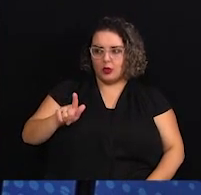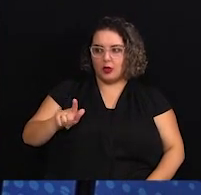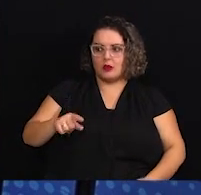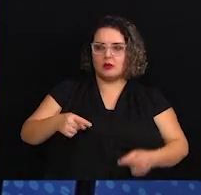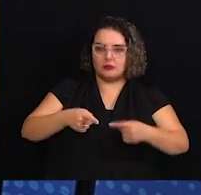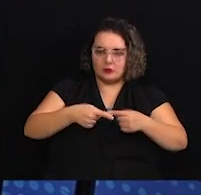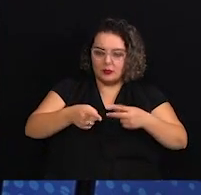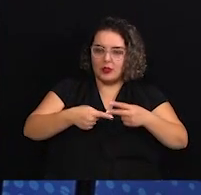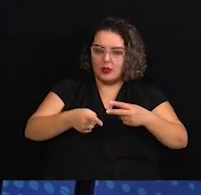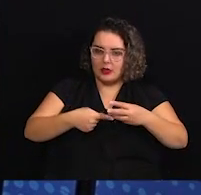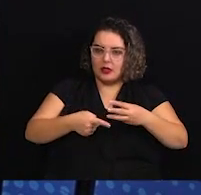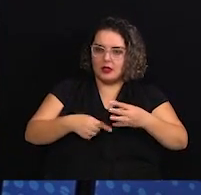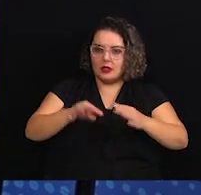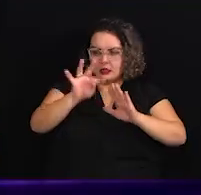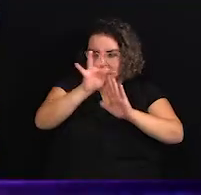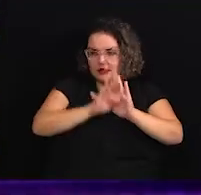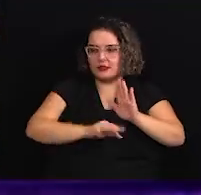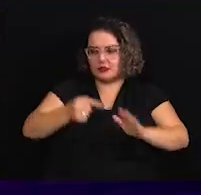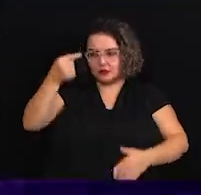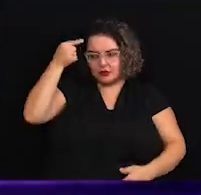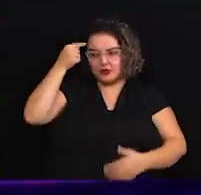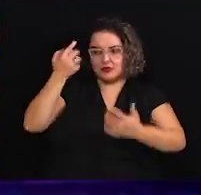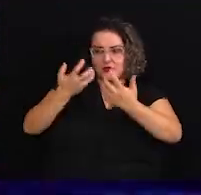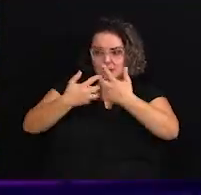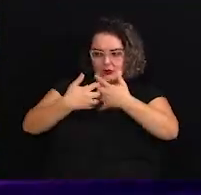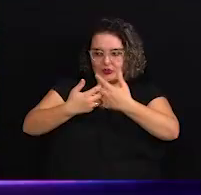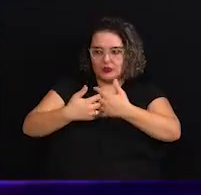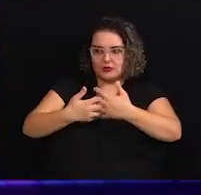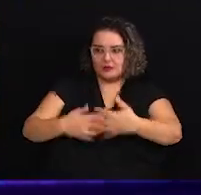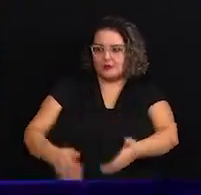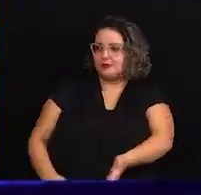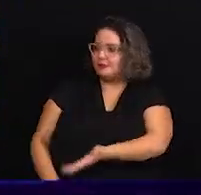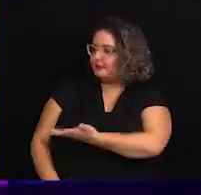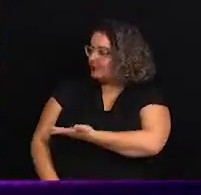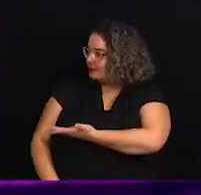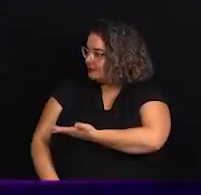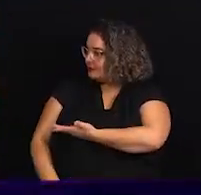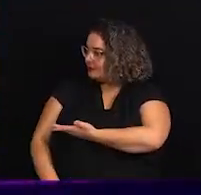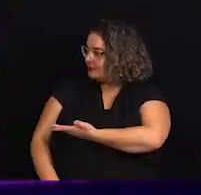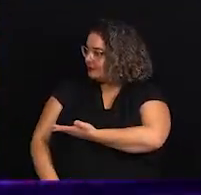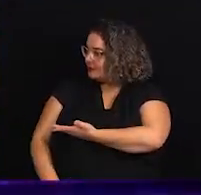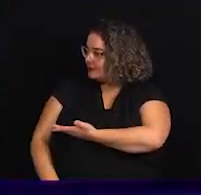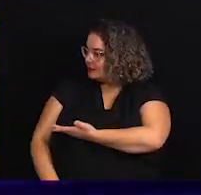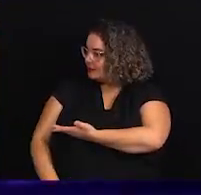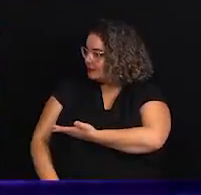eu coloco semanalmente textos ali de reflexão humana,